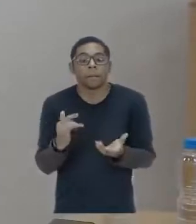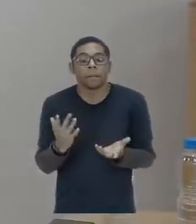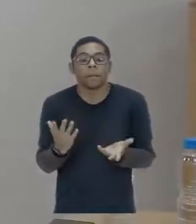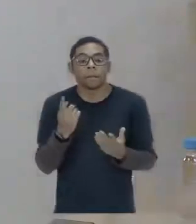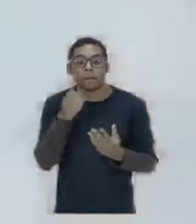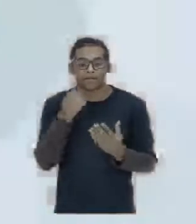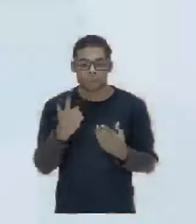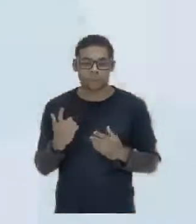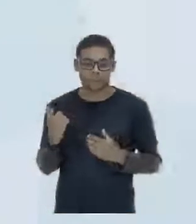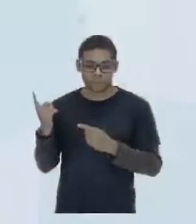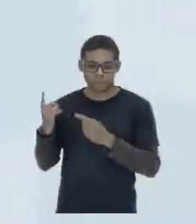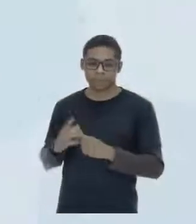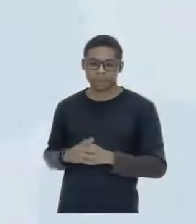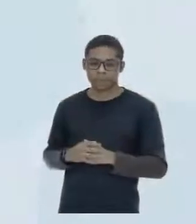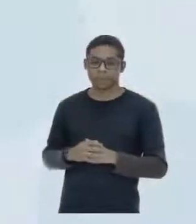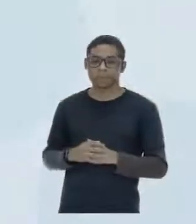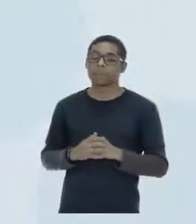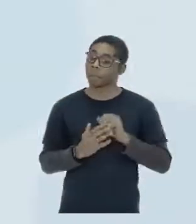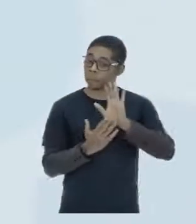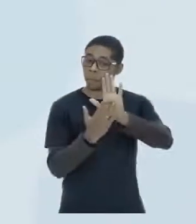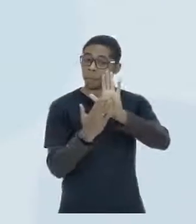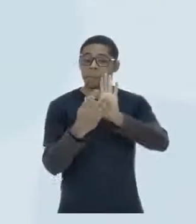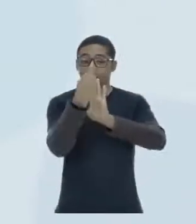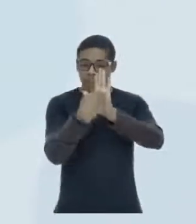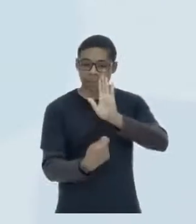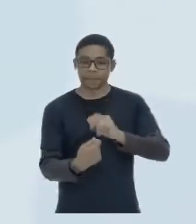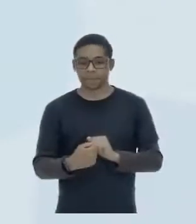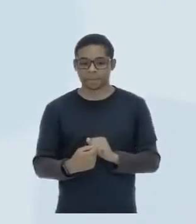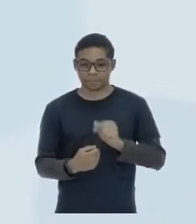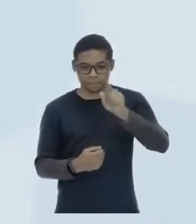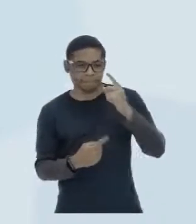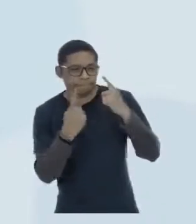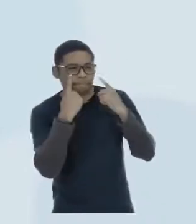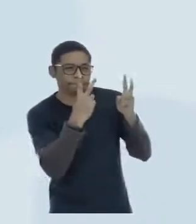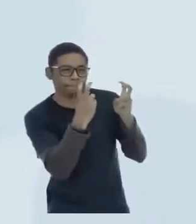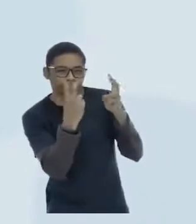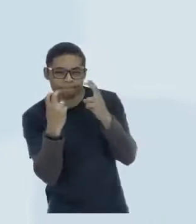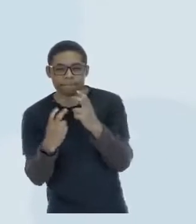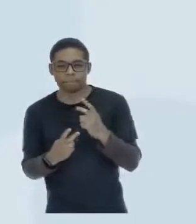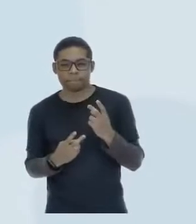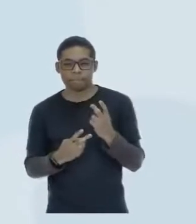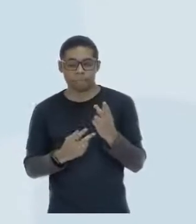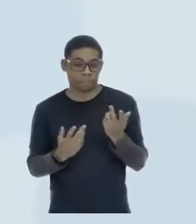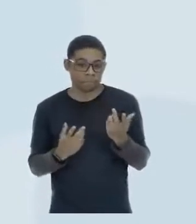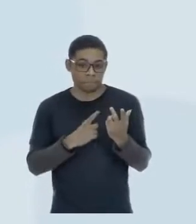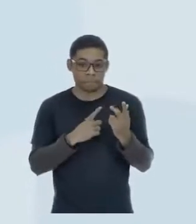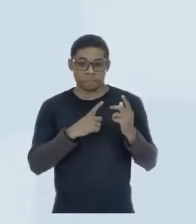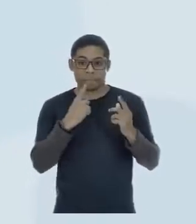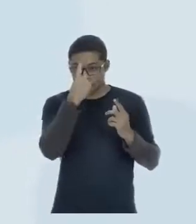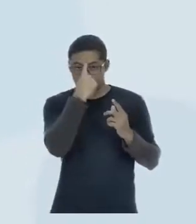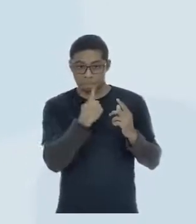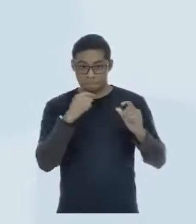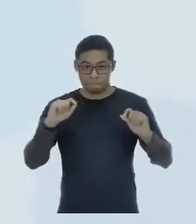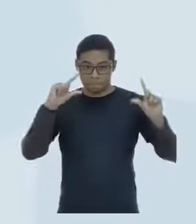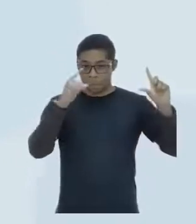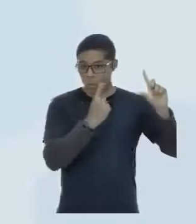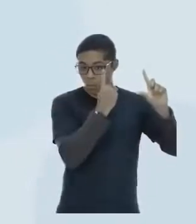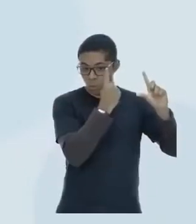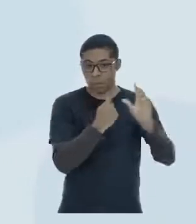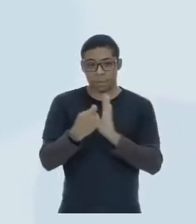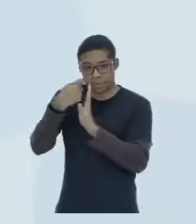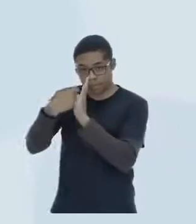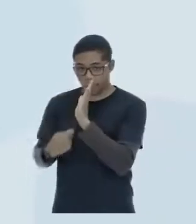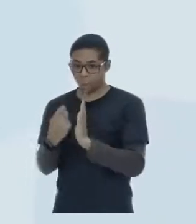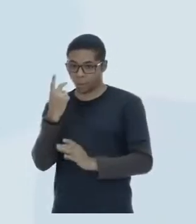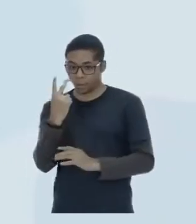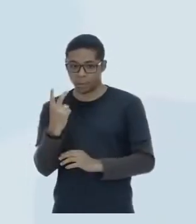tela. Proposta de redação. A partir da observação da leitura dos textos, a imagem 1, os textos 2 e